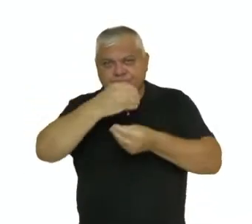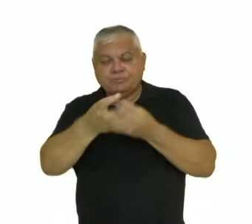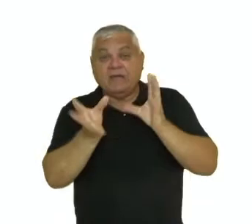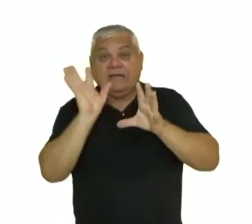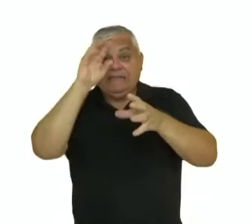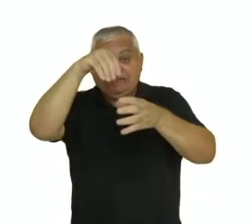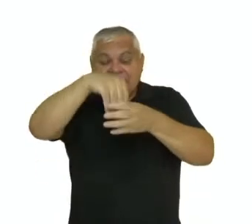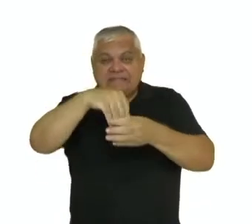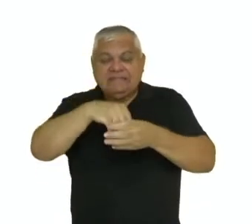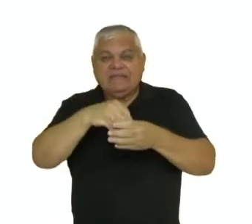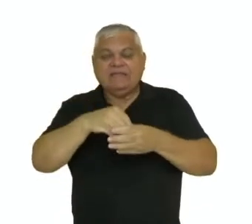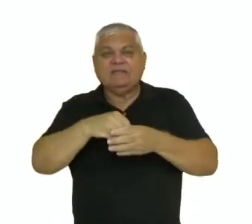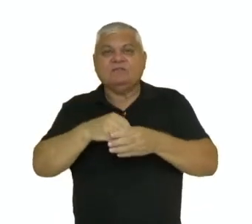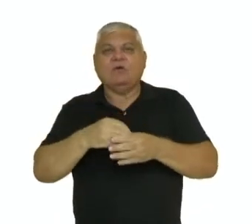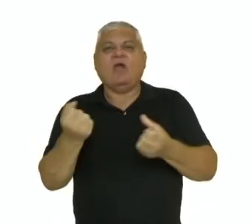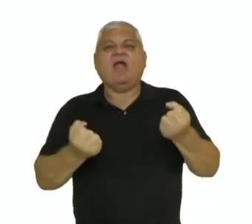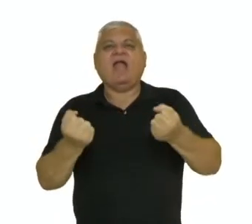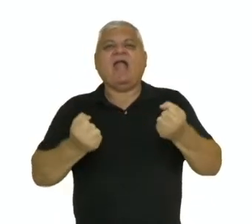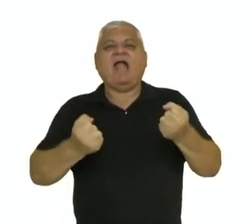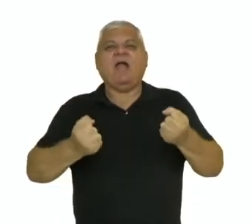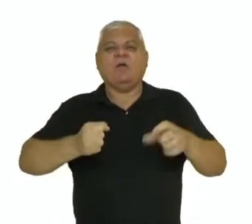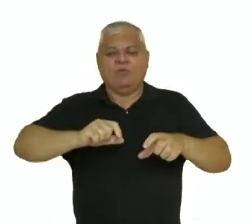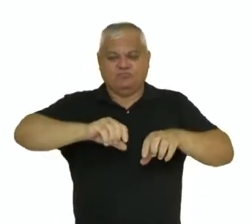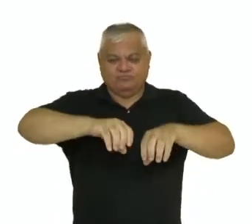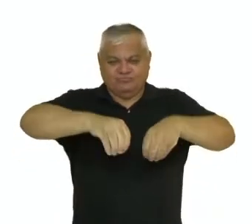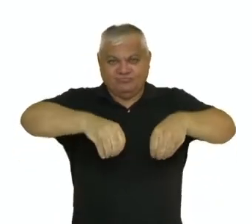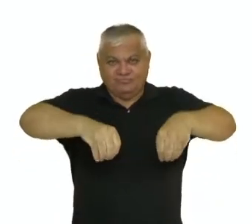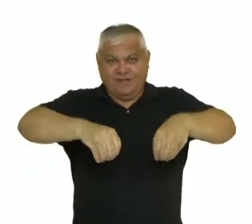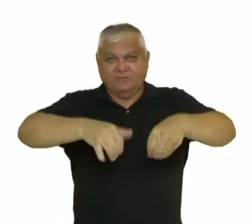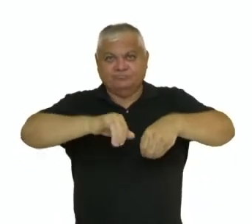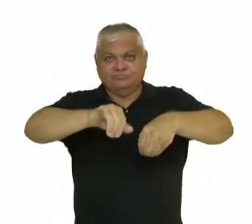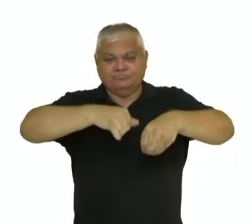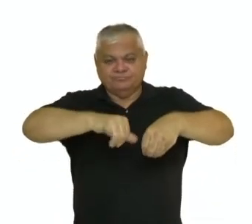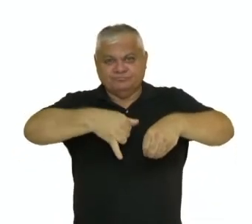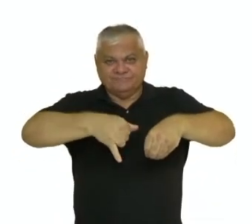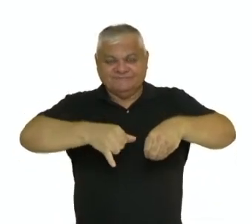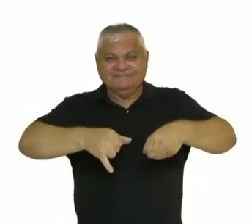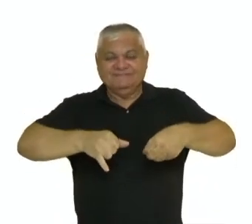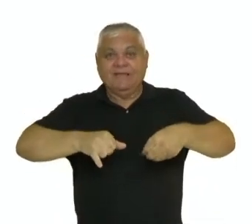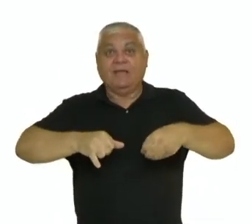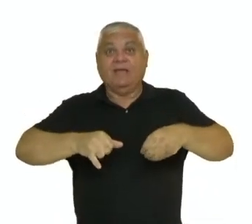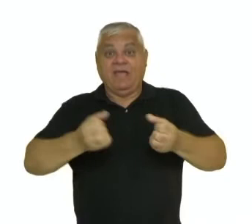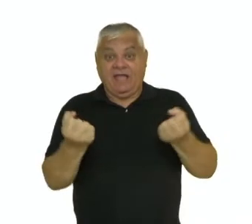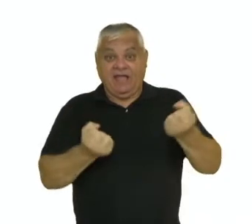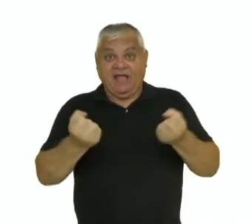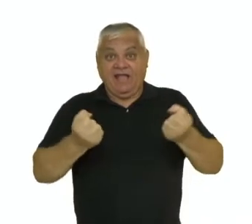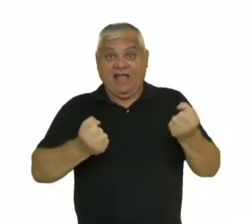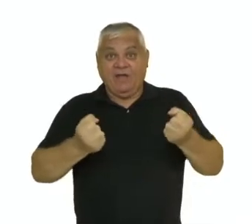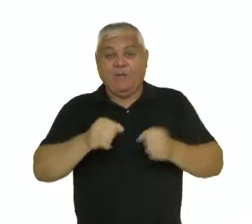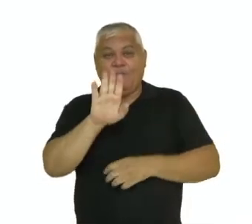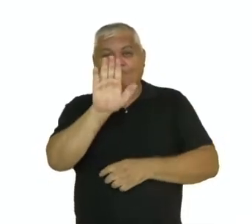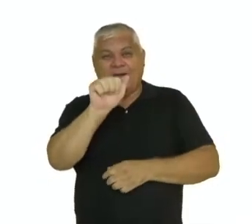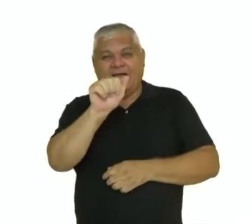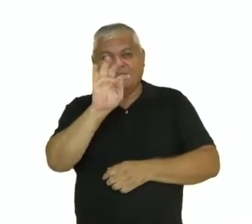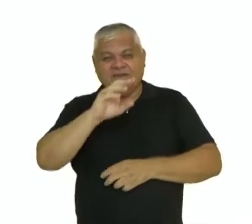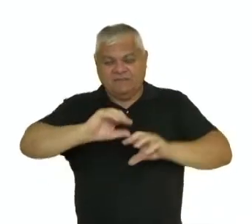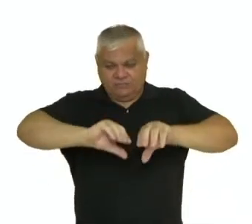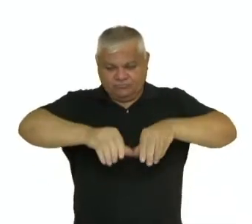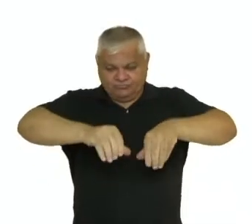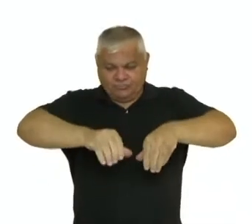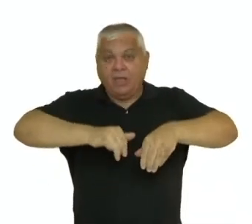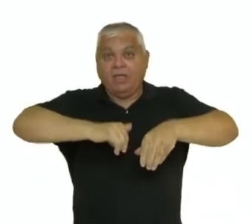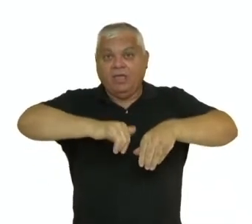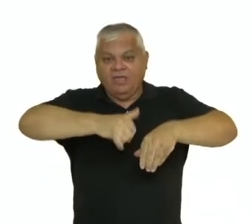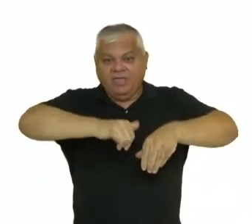de baterias de automóveis, como, por exemplo, no momento de descarga, que é a perda de energia armazenada. Com base nas